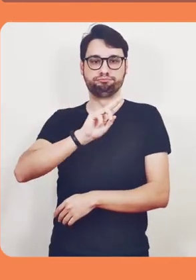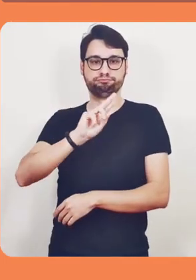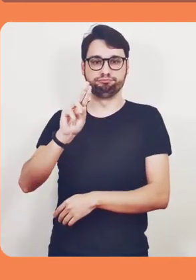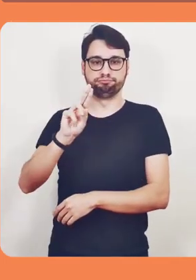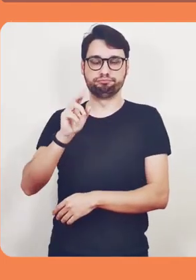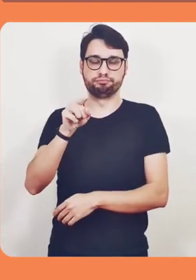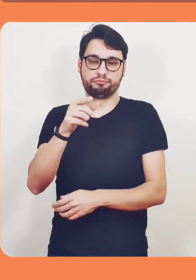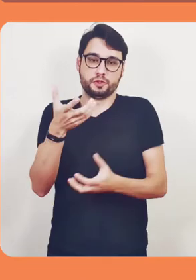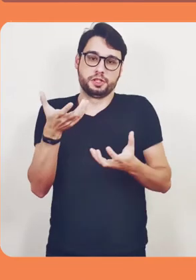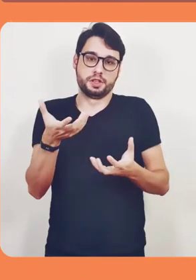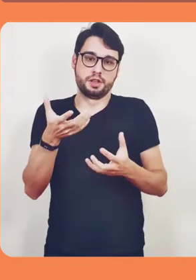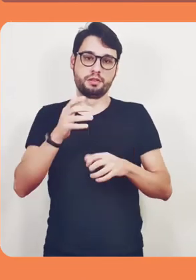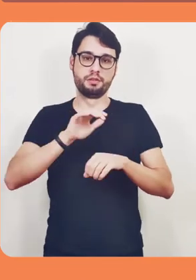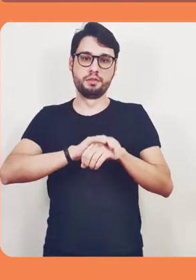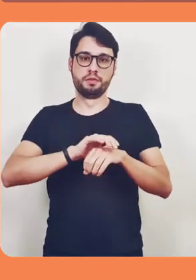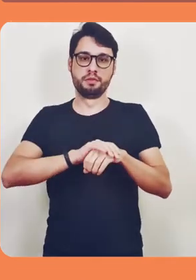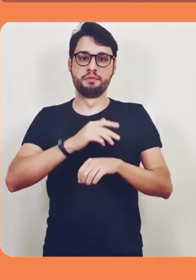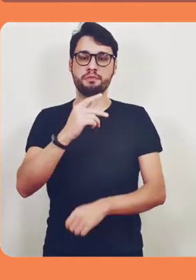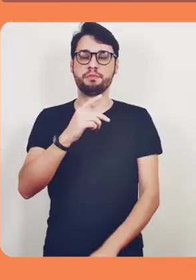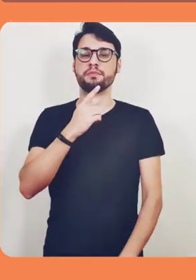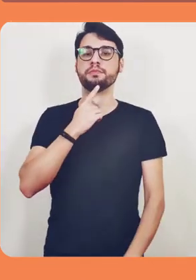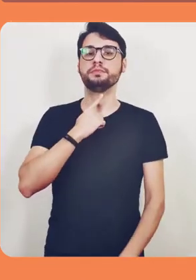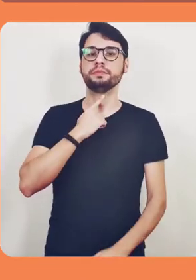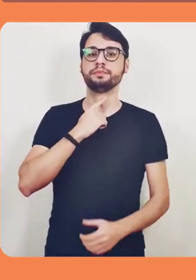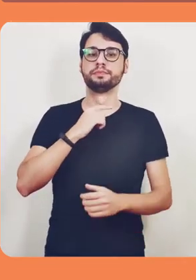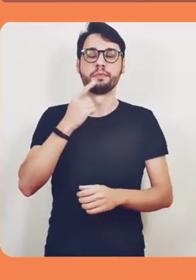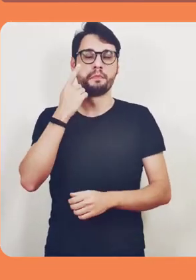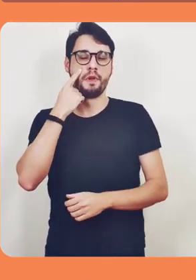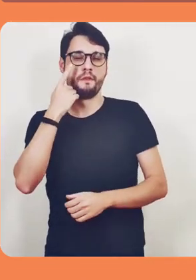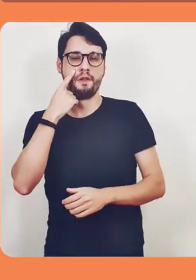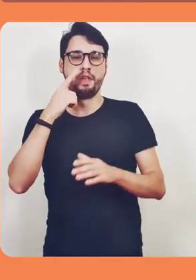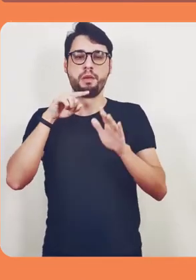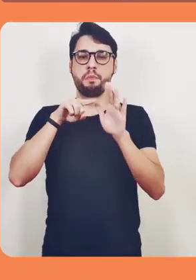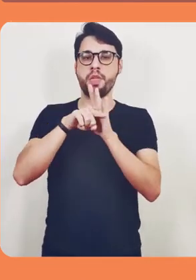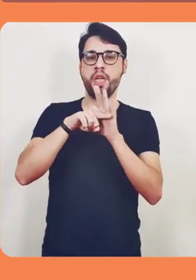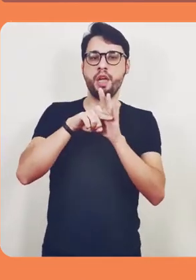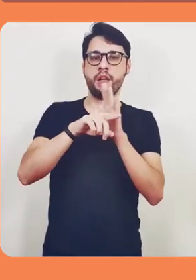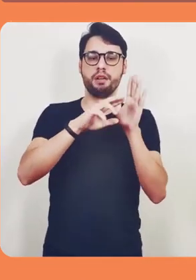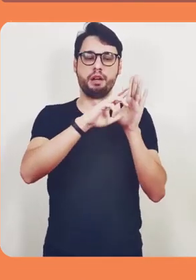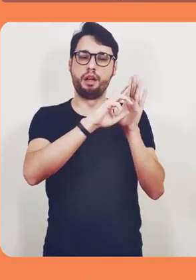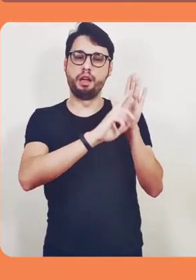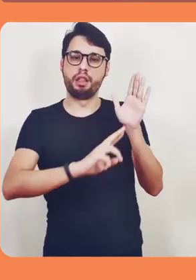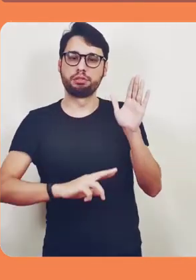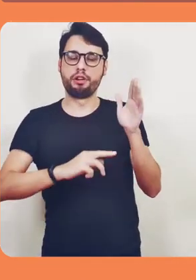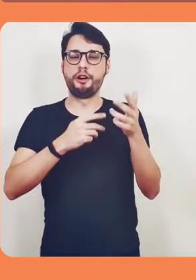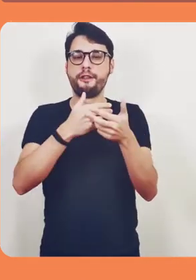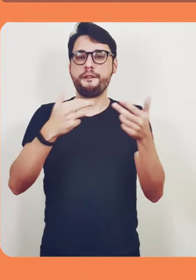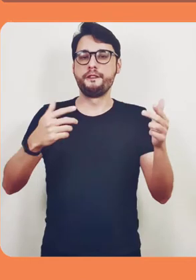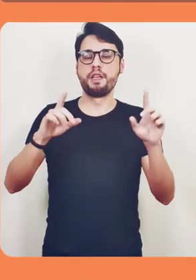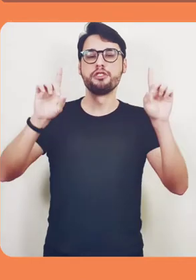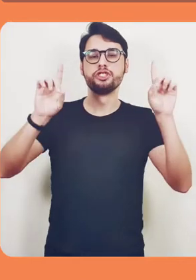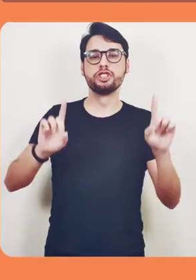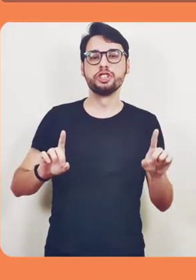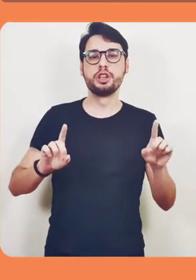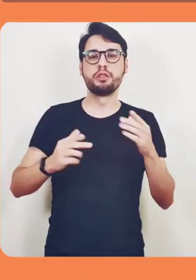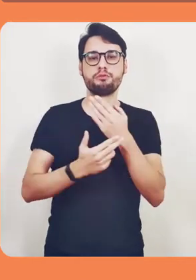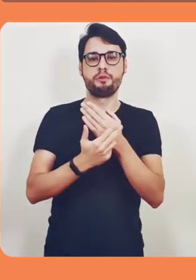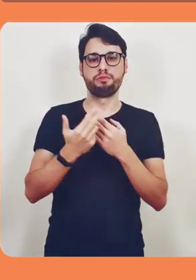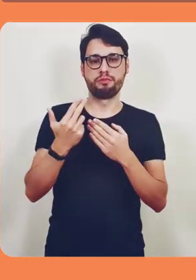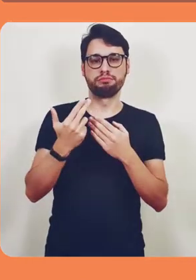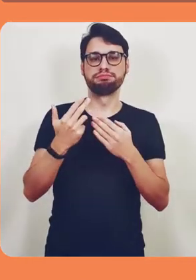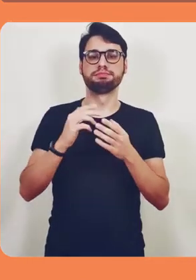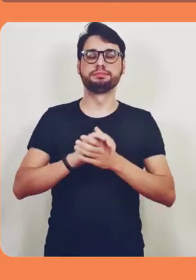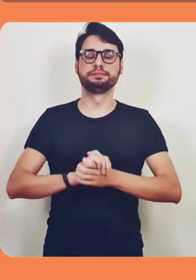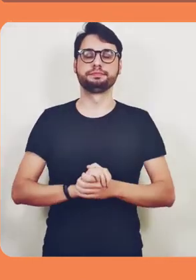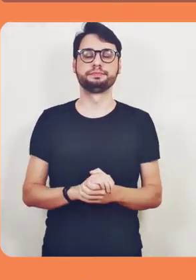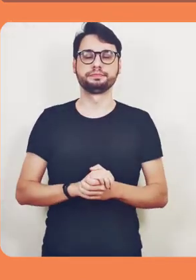um uma opção no campo para você dar um título para esse para esse vídeo E esse título